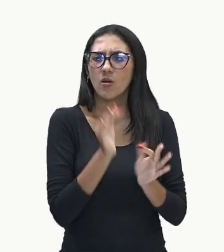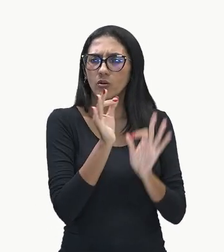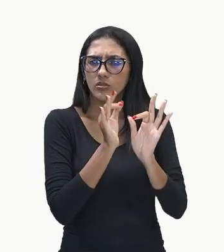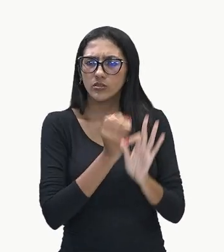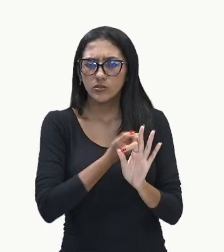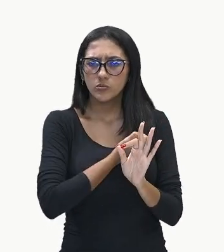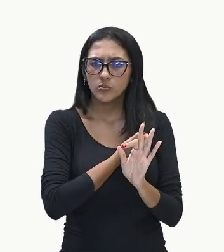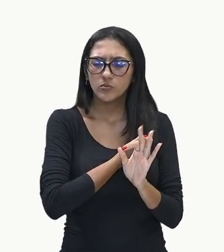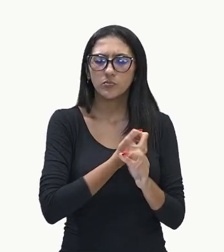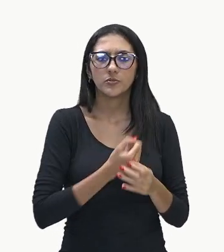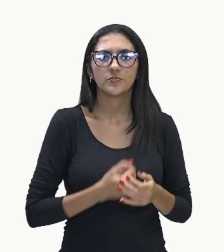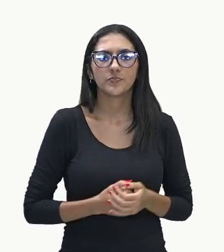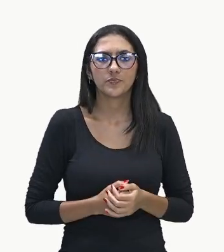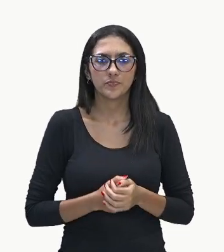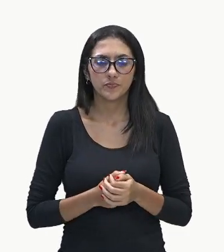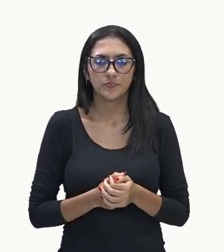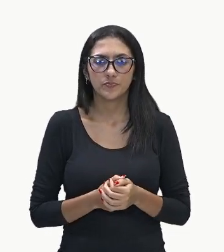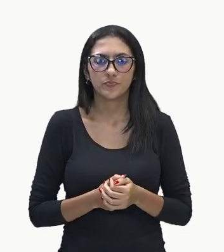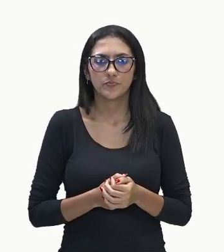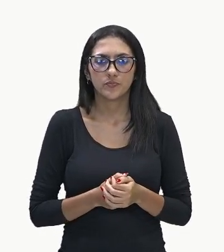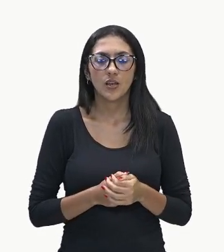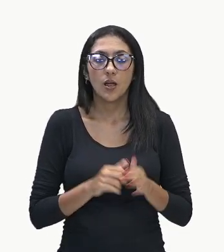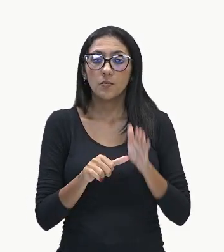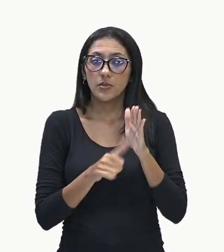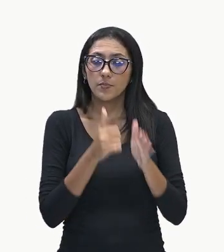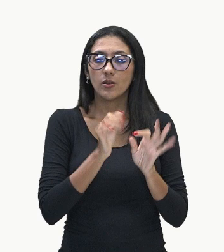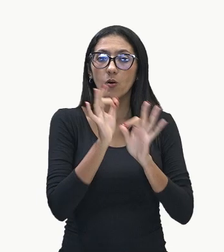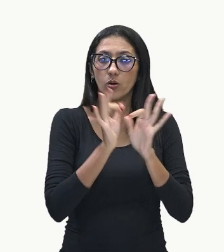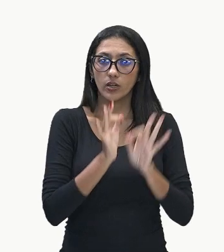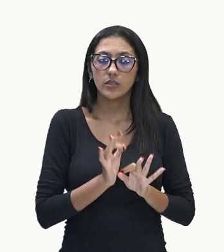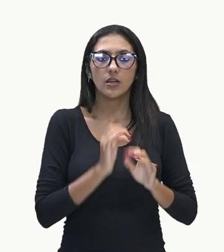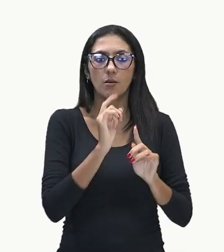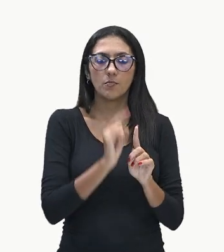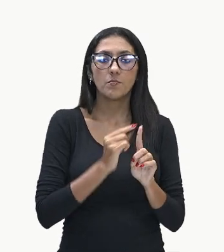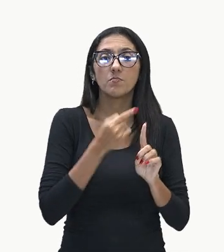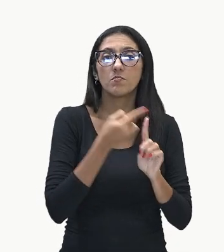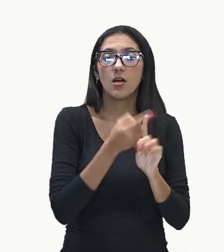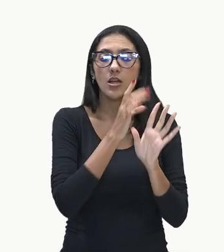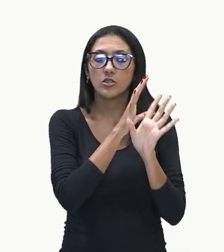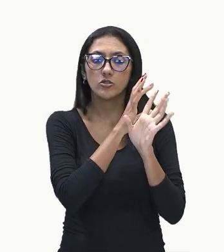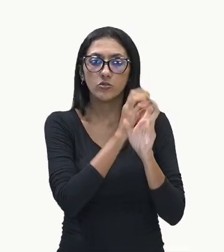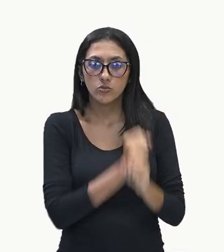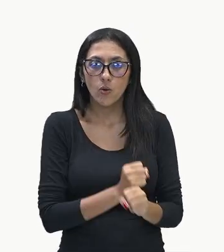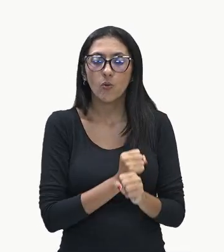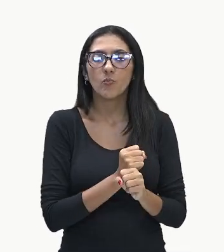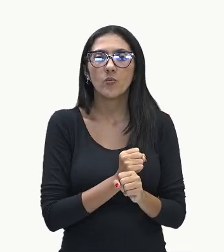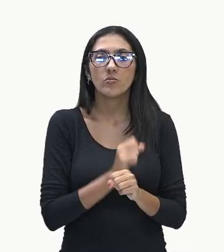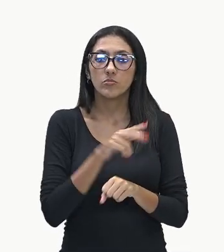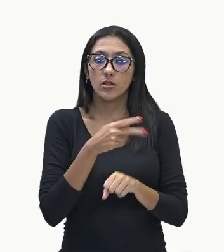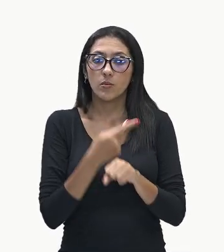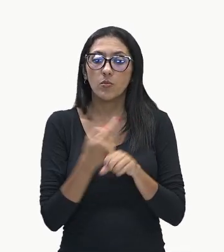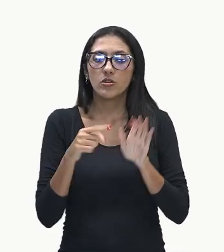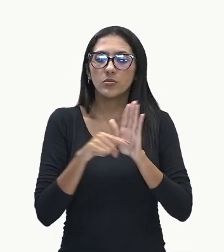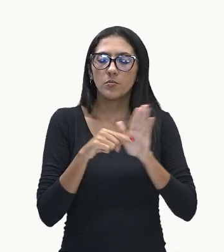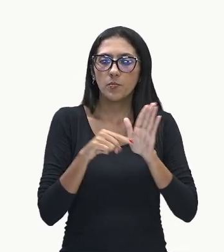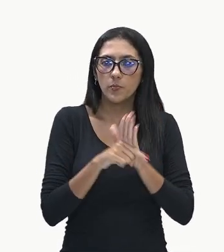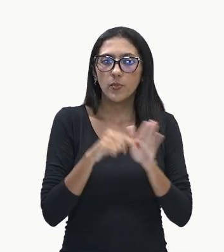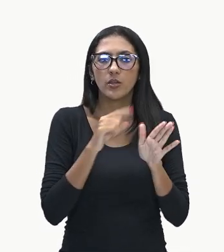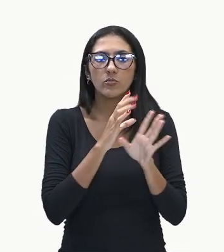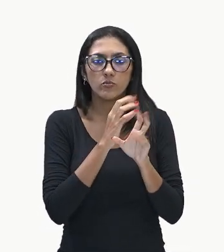vai fazer a adição, você vai fazer a subtração, tudo a operação que estiver ali